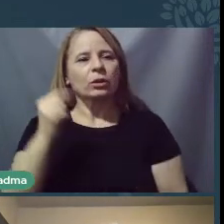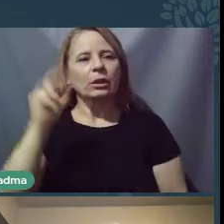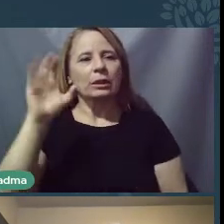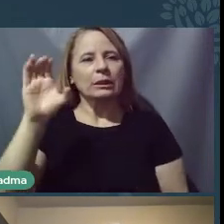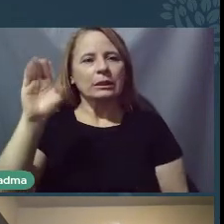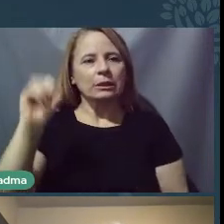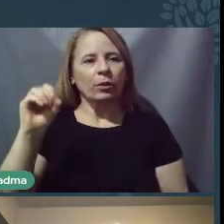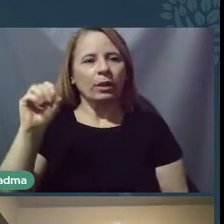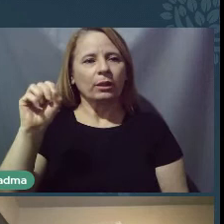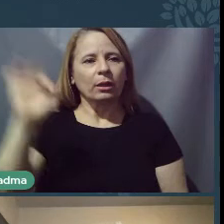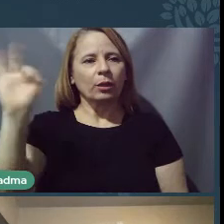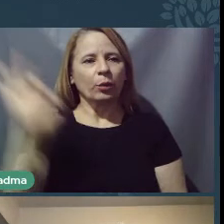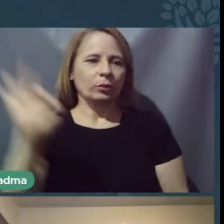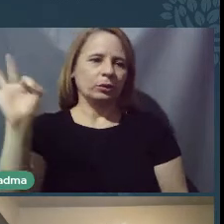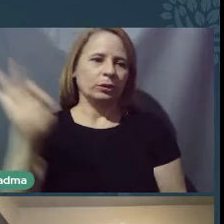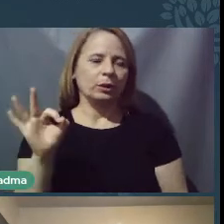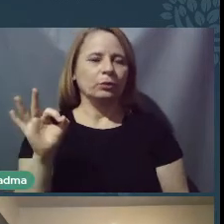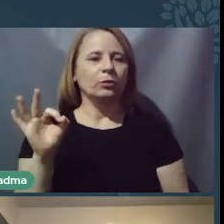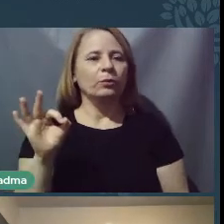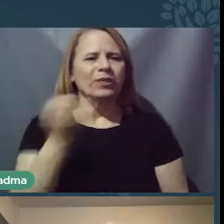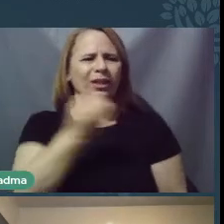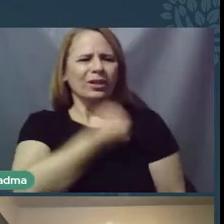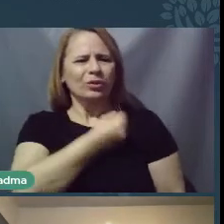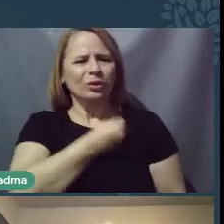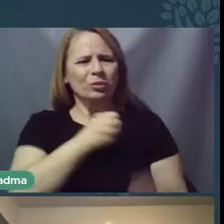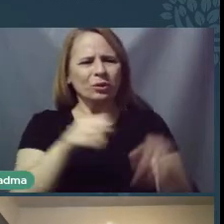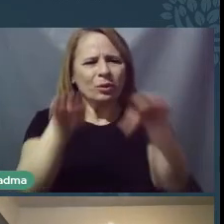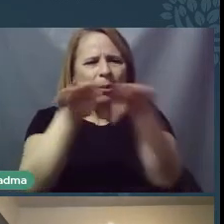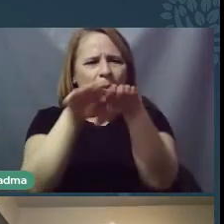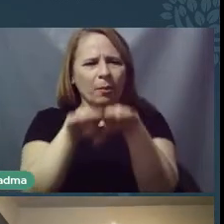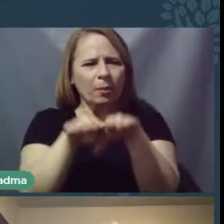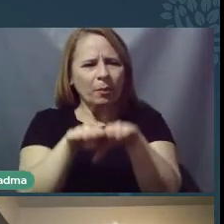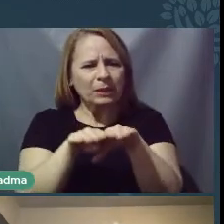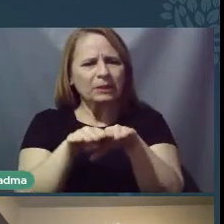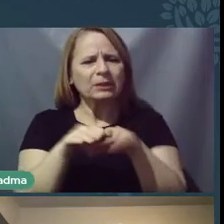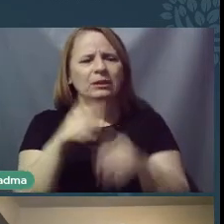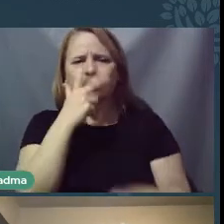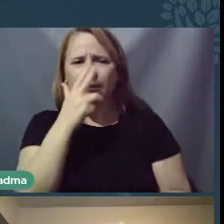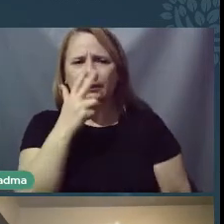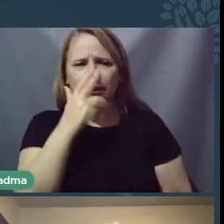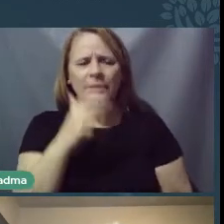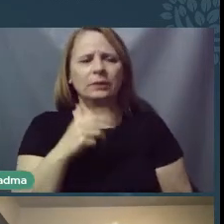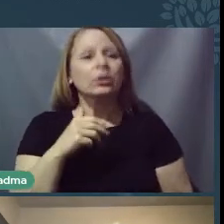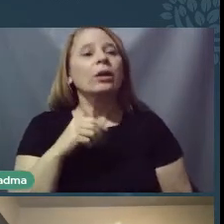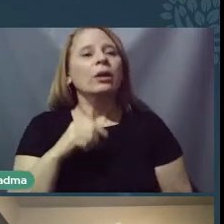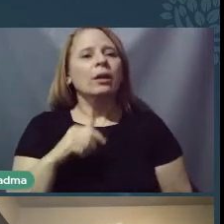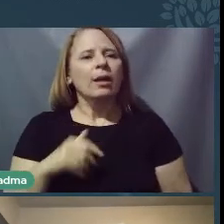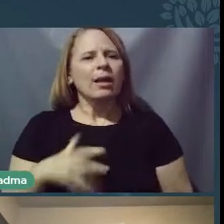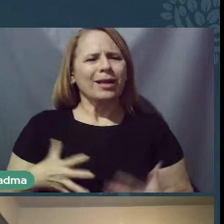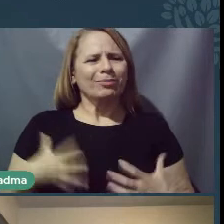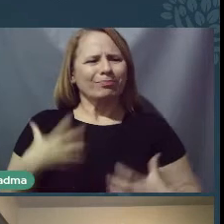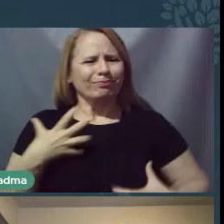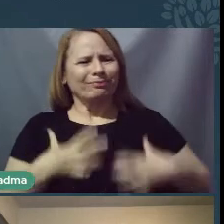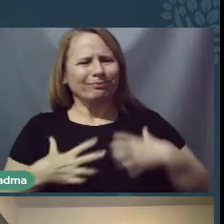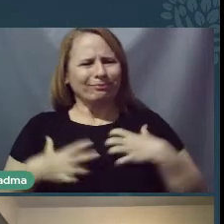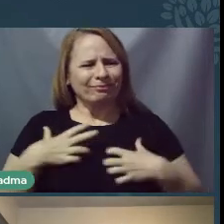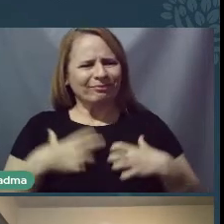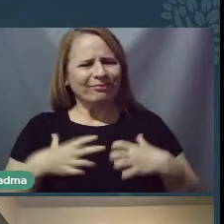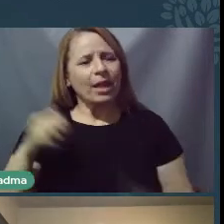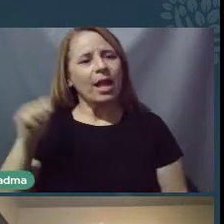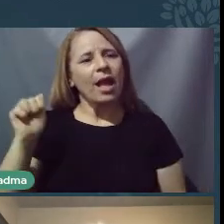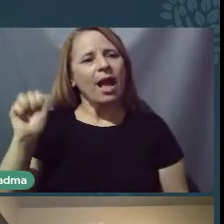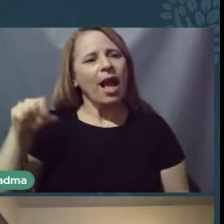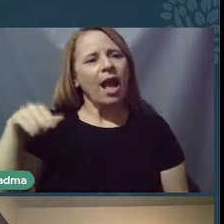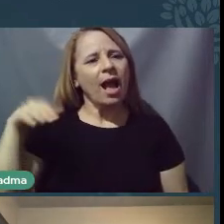50%. Números parecidos a gente observa com as exacerbações. A exacerbação de asma, hoje,